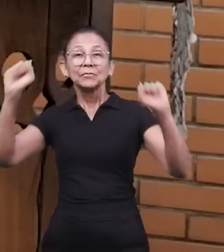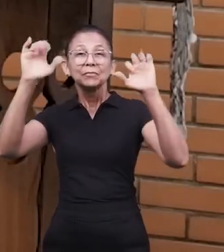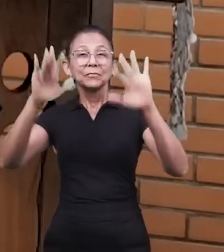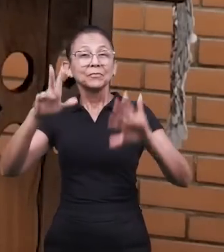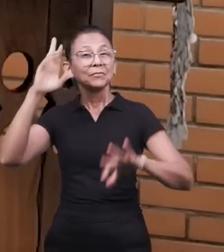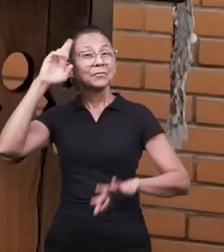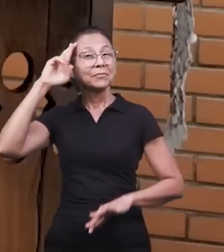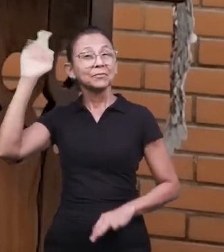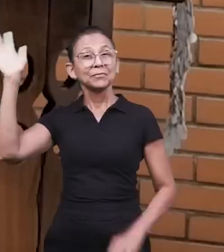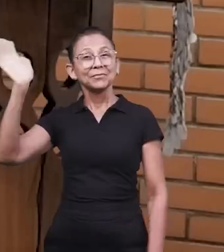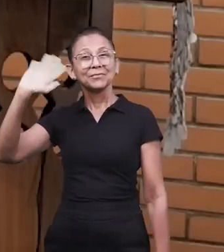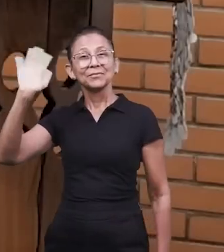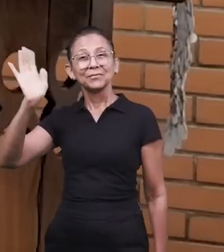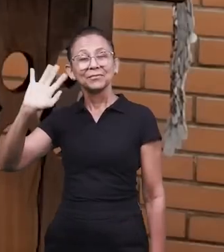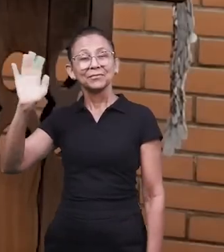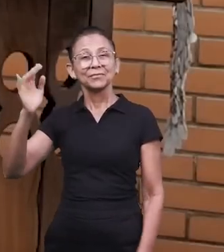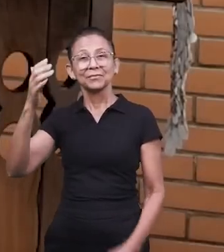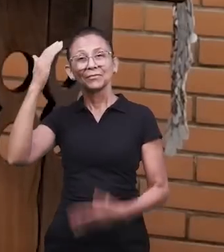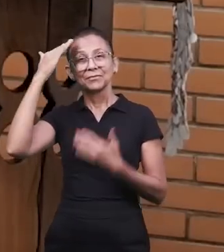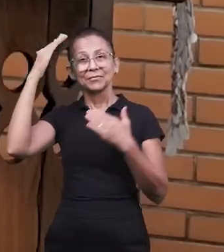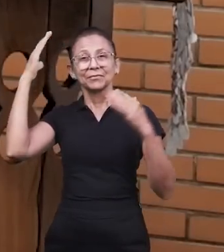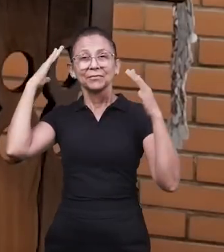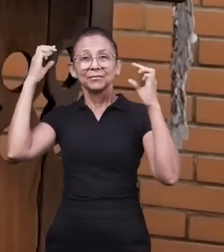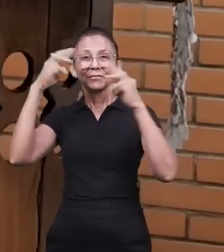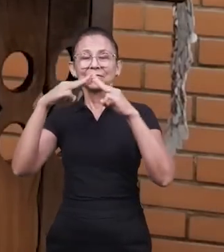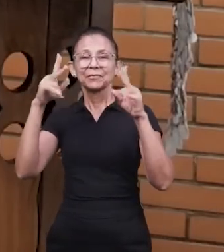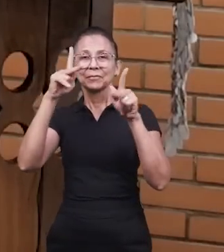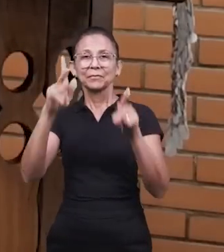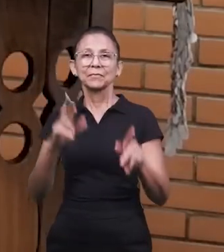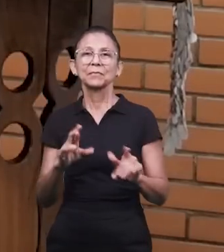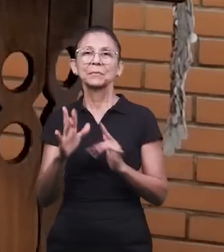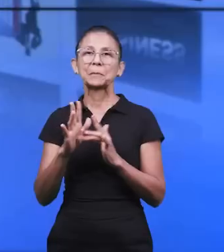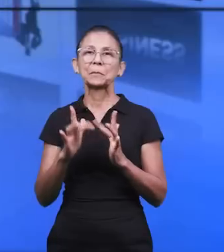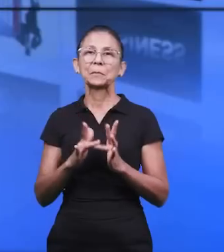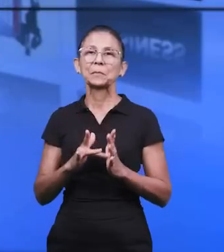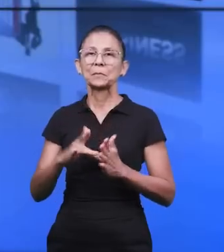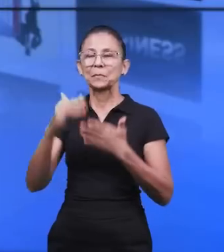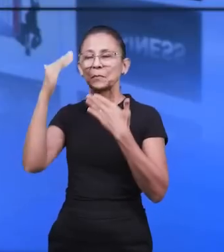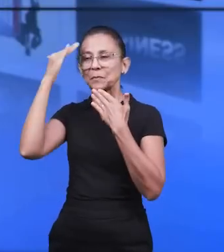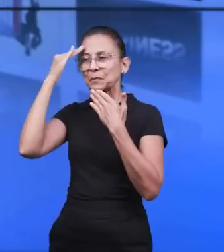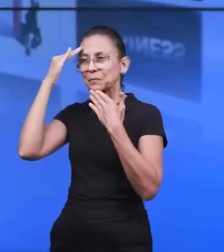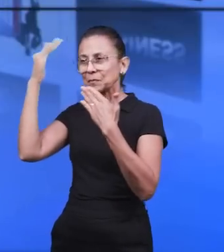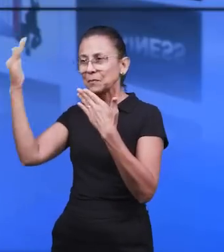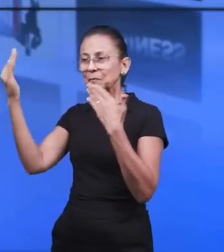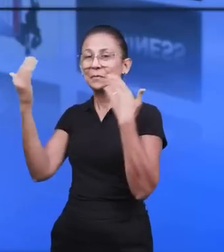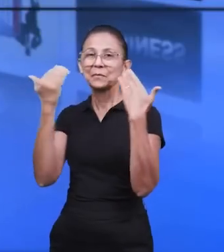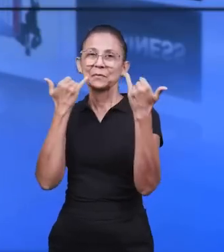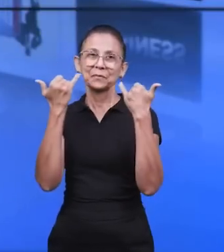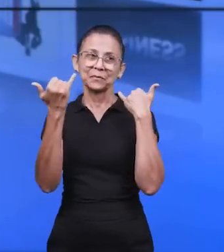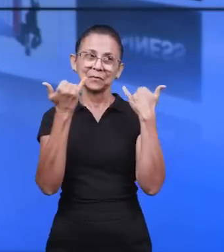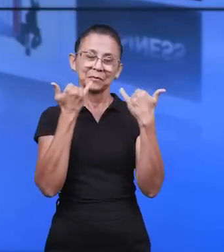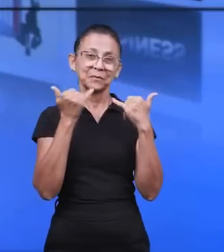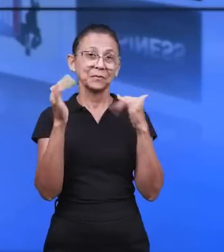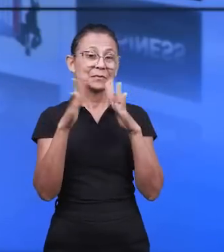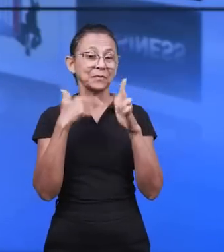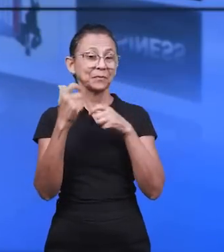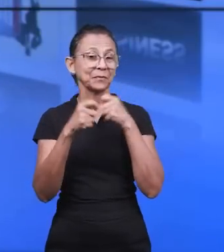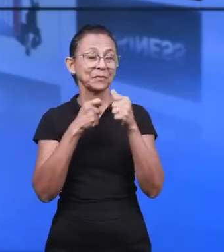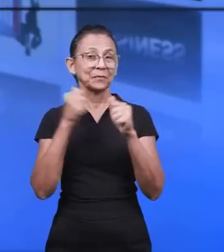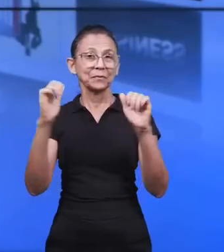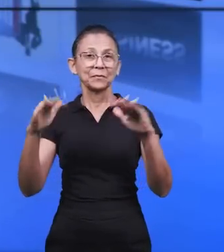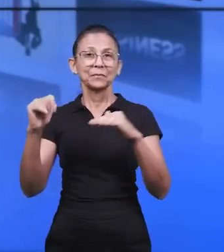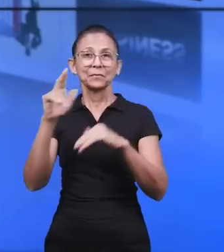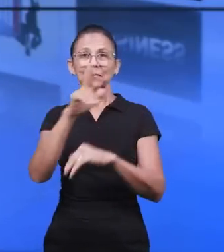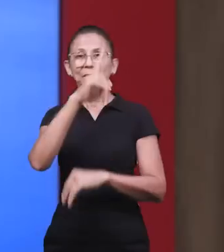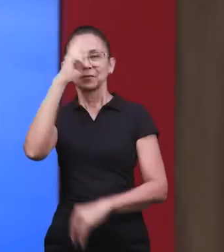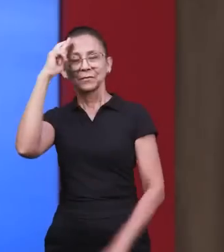meio. Até lá, obrigado a vocês da Rádio Manaim e a paz do Senhor Jesus. Obrigado, Warner, pelas informações. Aleluia!